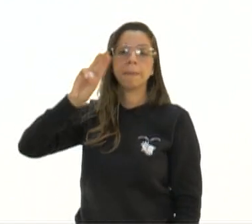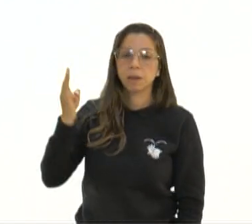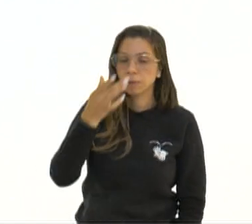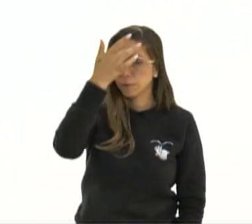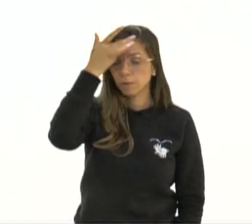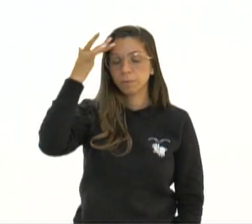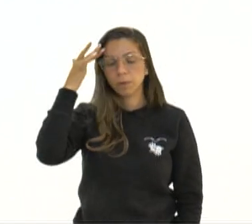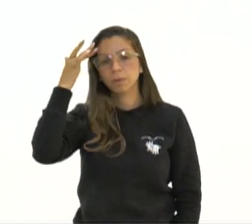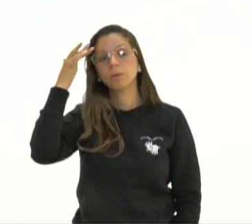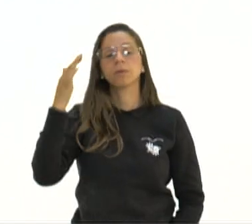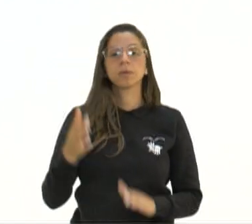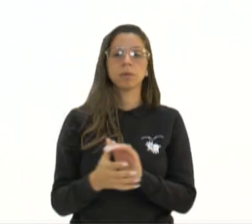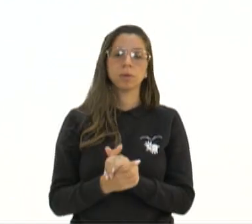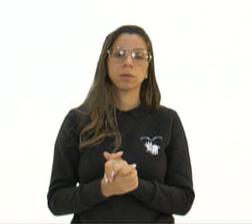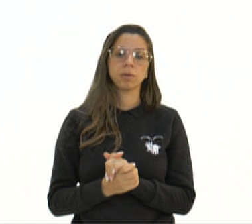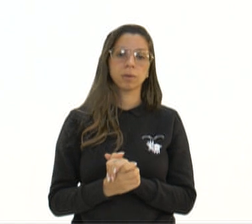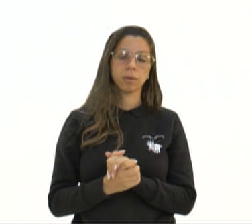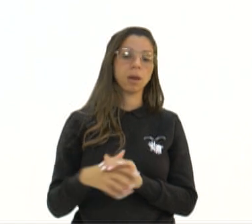e a Colômbia.